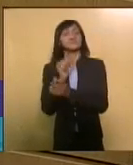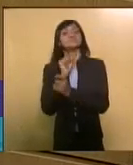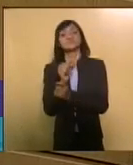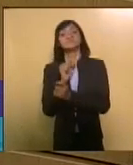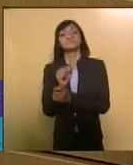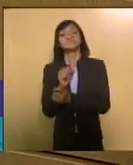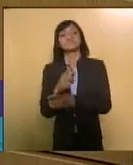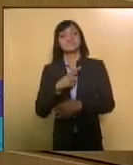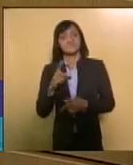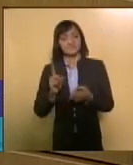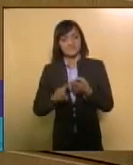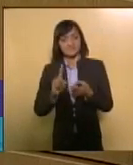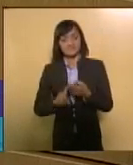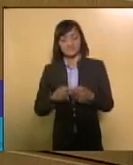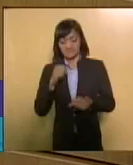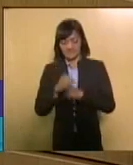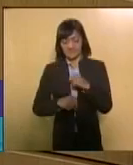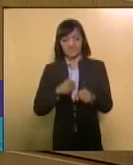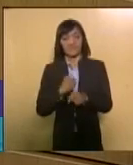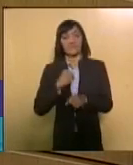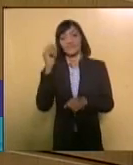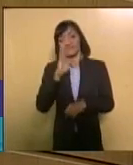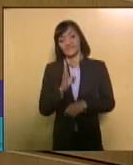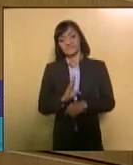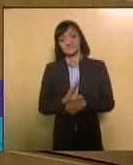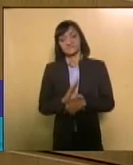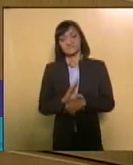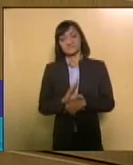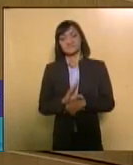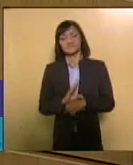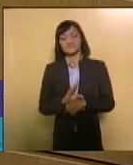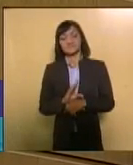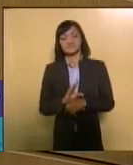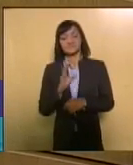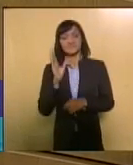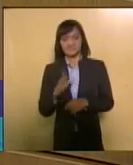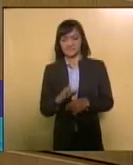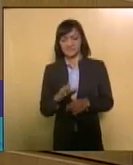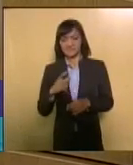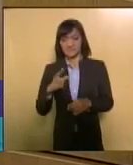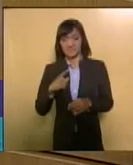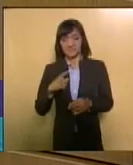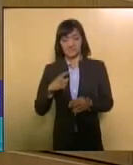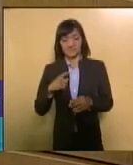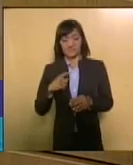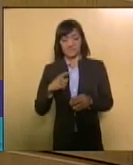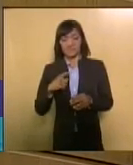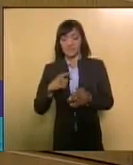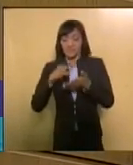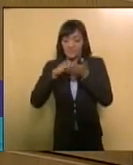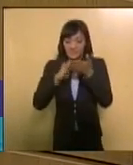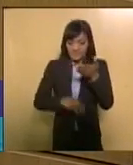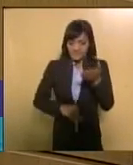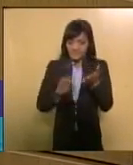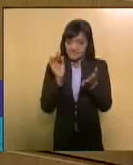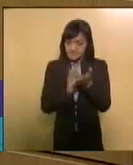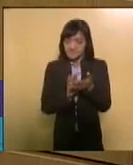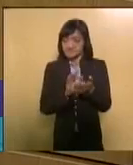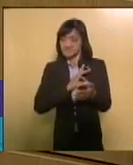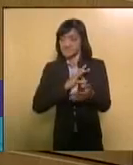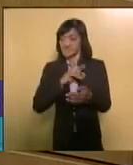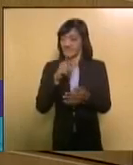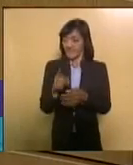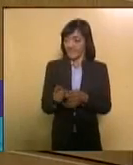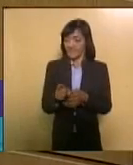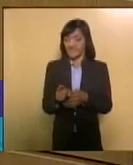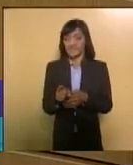também tem uma publicação que é o anuário brasileiro de Segurança Pública que é produzido com base nos registros policiais ou seja os registros produzidos né